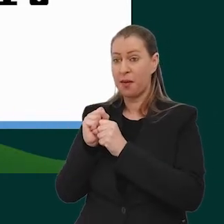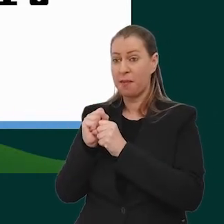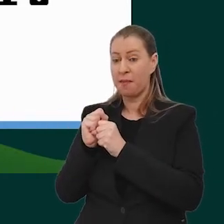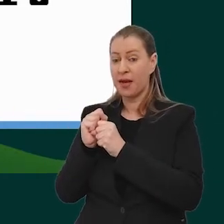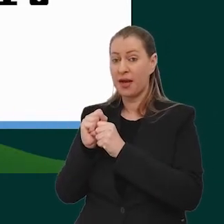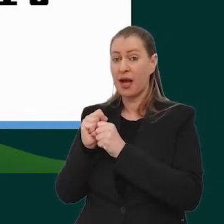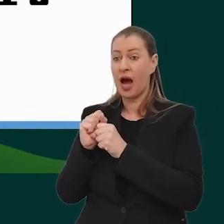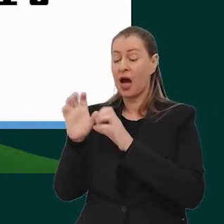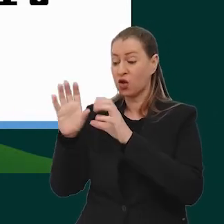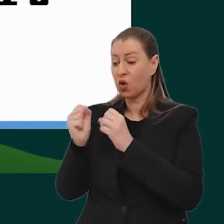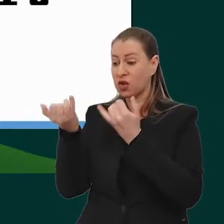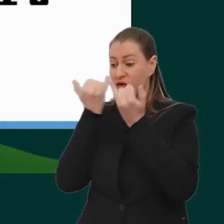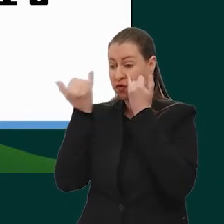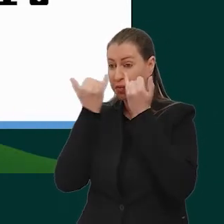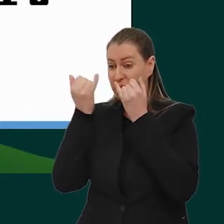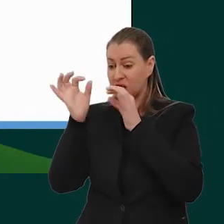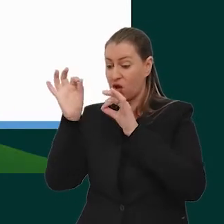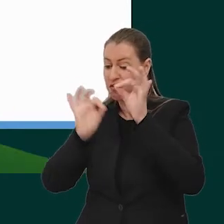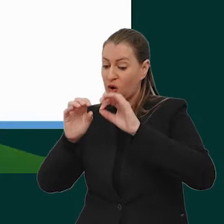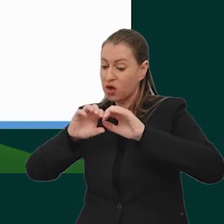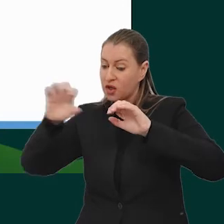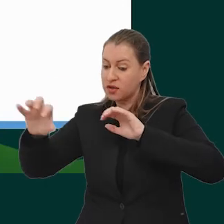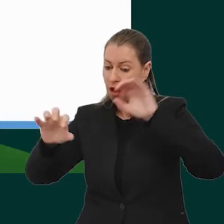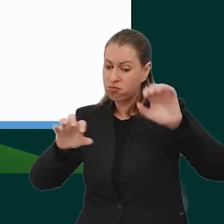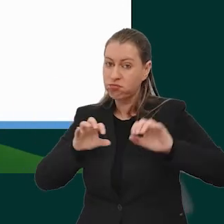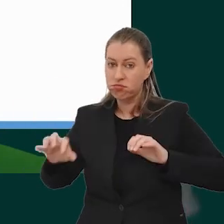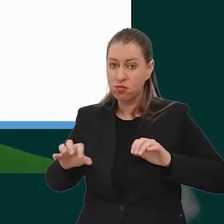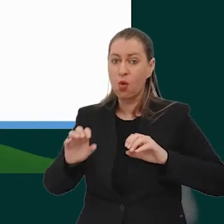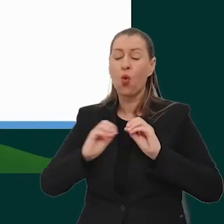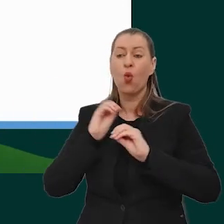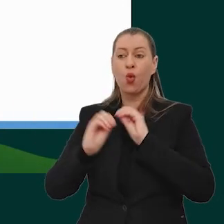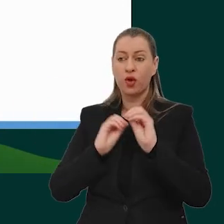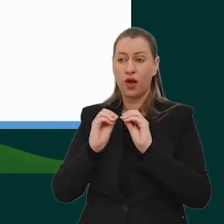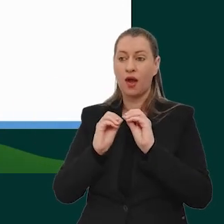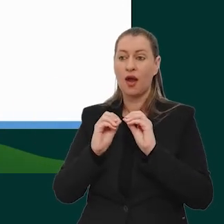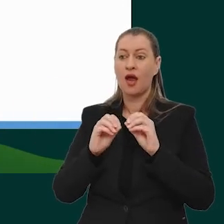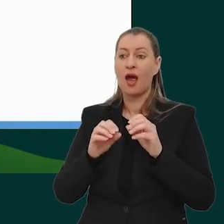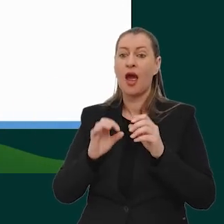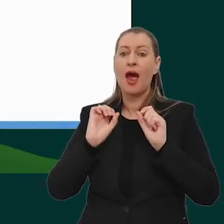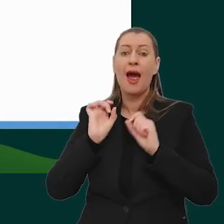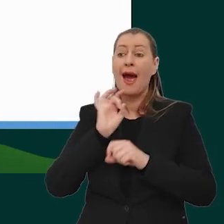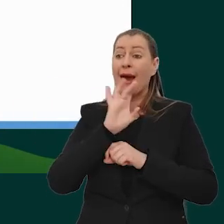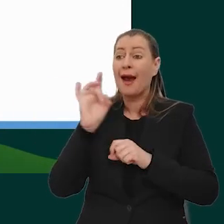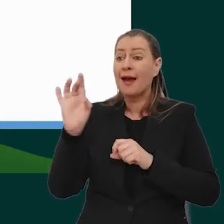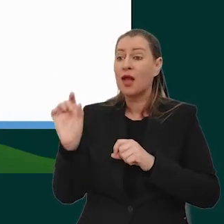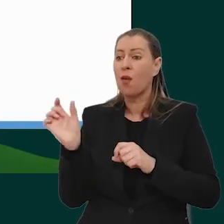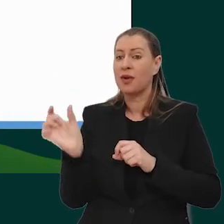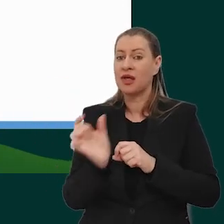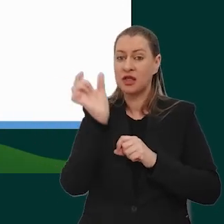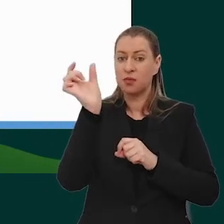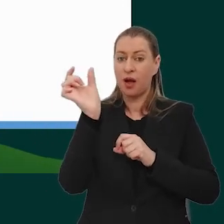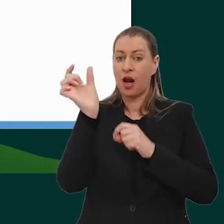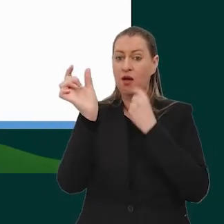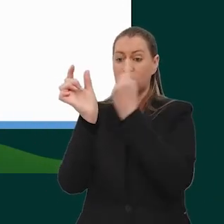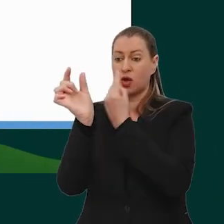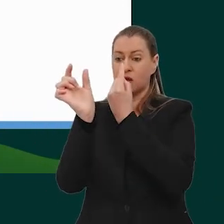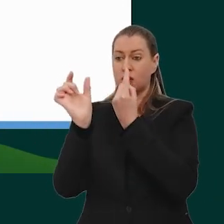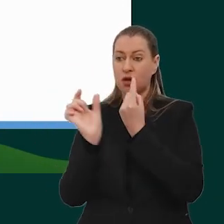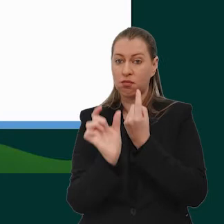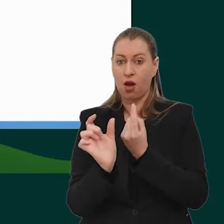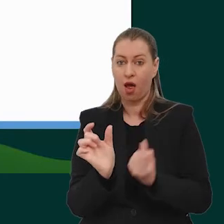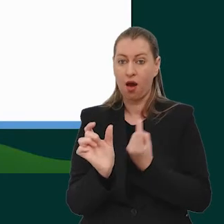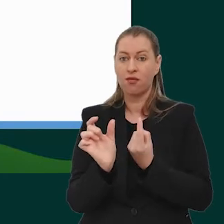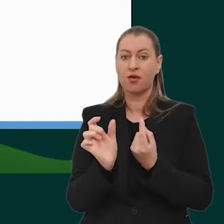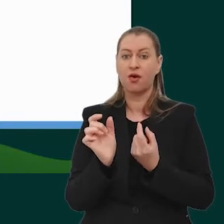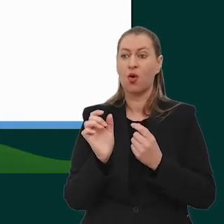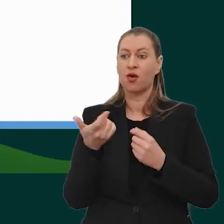processamento, vai quebrar tudo isso em pequenas partes. Que é assim, olha, isola cada uma dessas palavras que não tem espaços, isso no